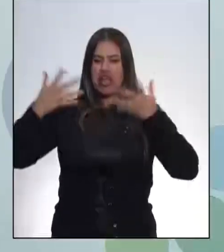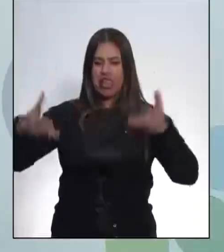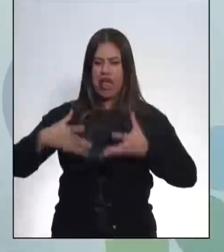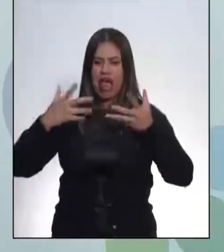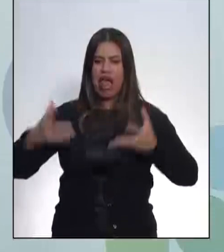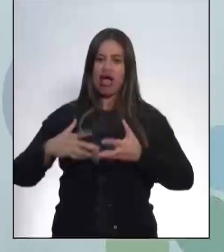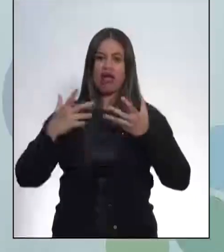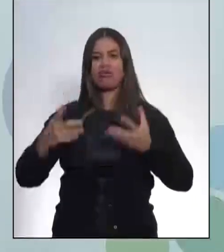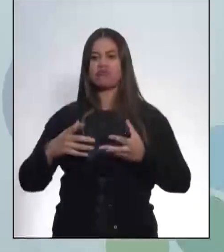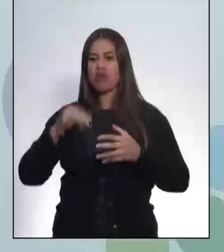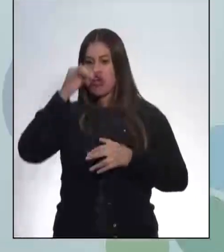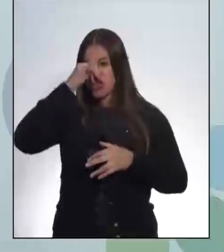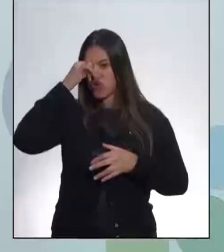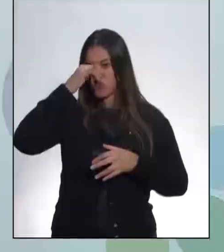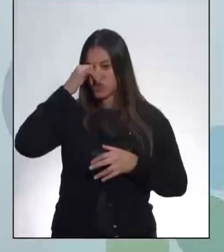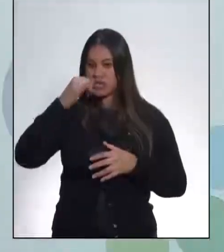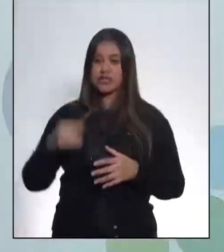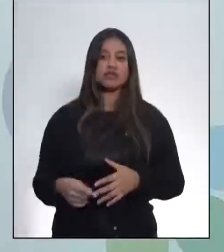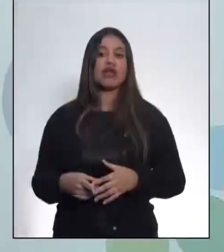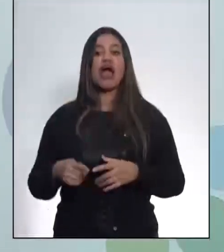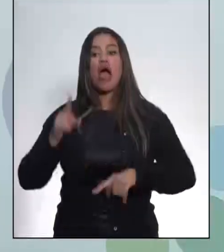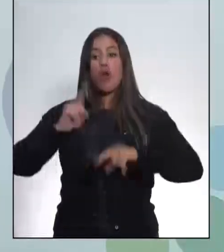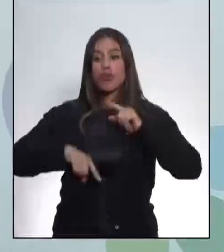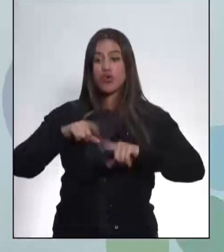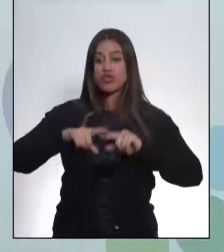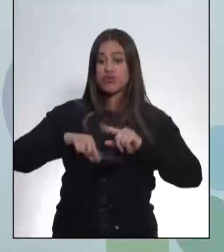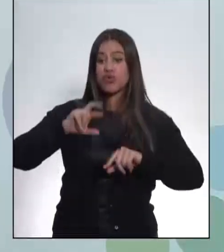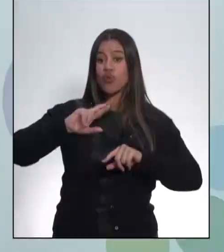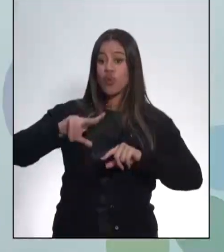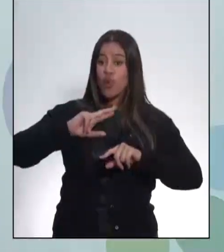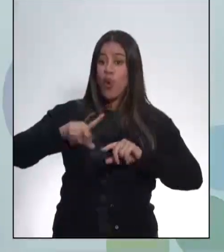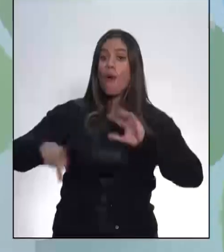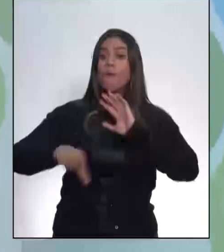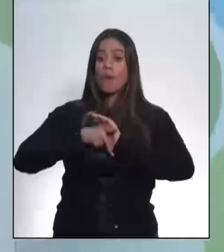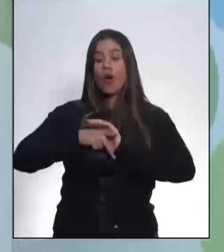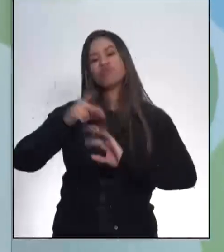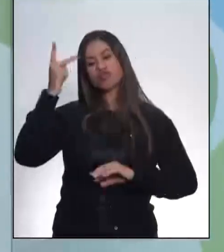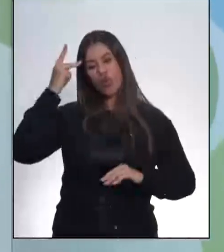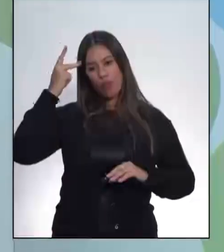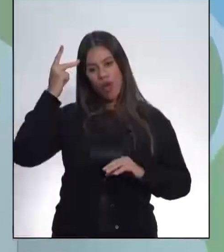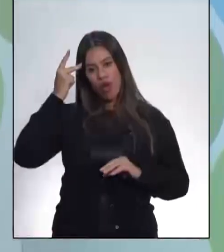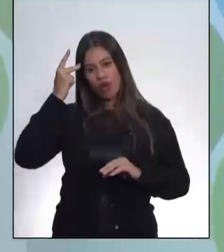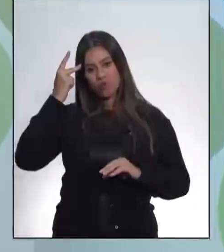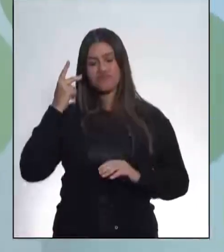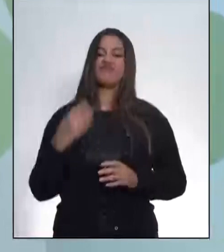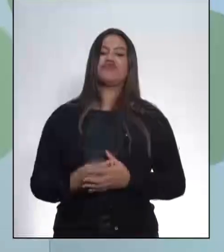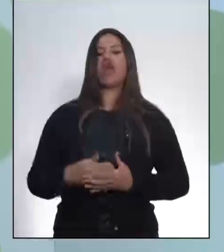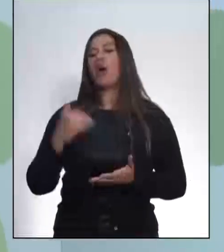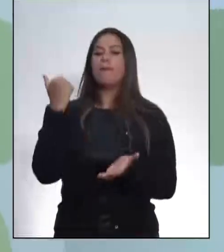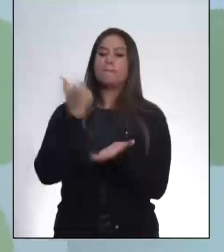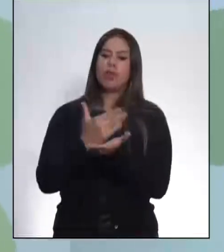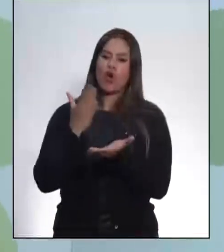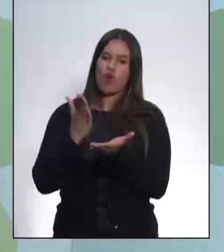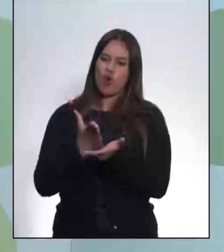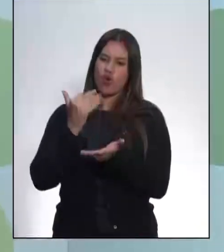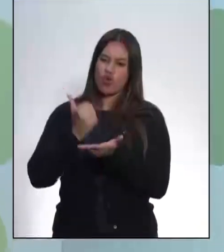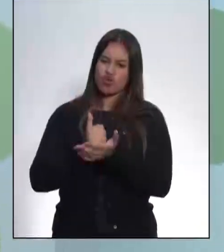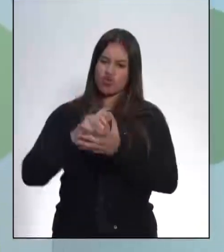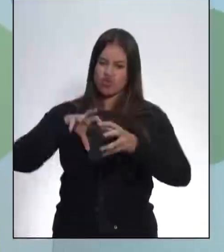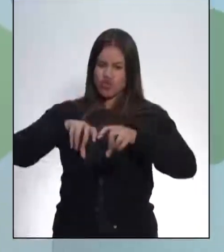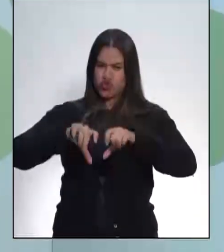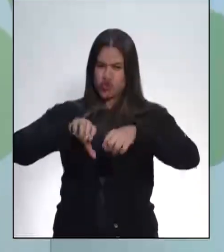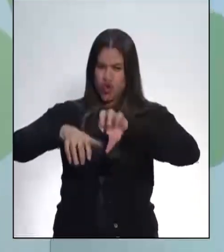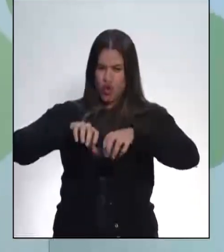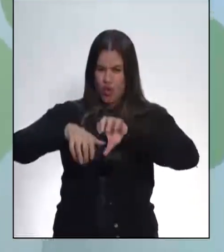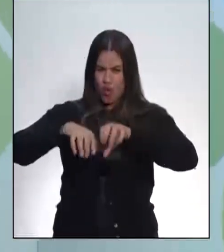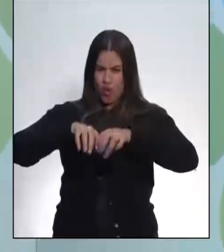linguiça. Hoje é patrimônio imaterial do povo paulista. Já ouviu falar daquele bolo de rolo? Que é né, uma massa,